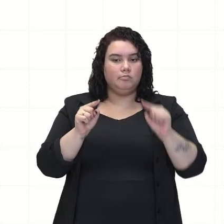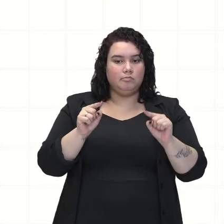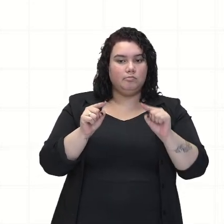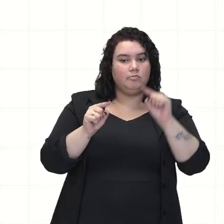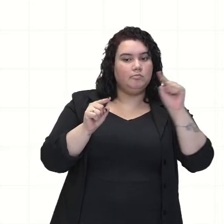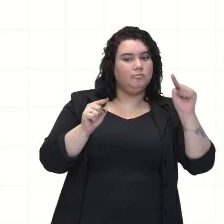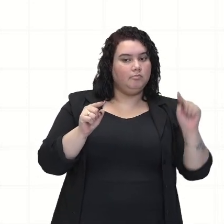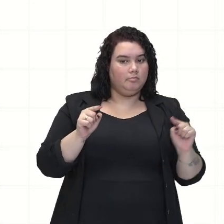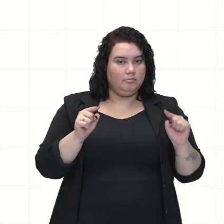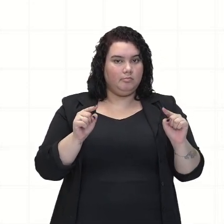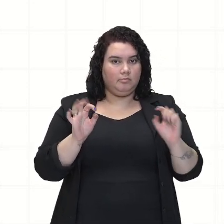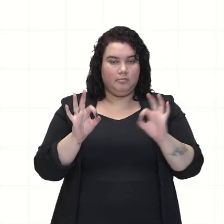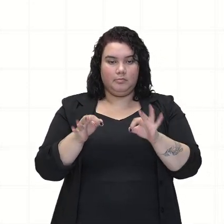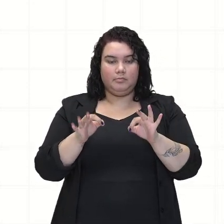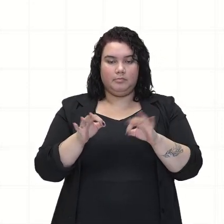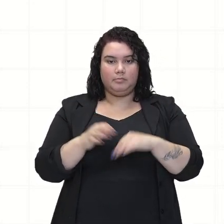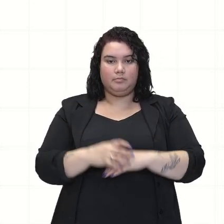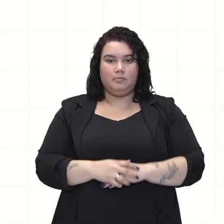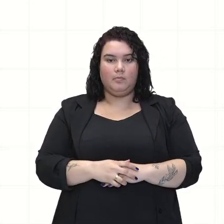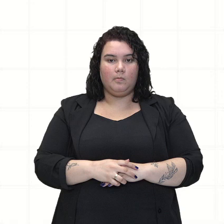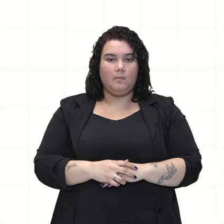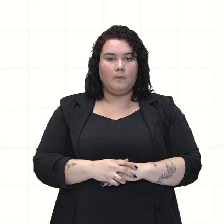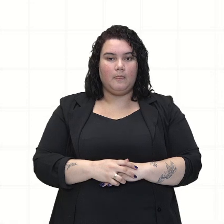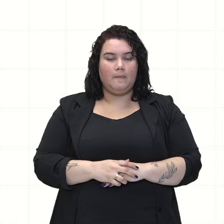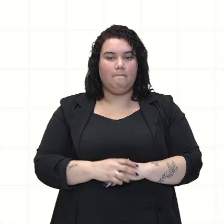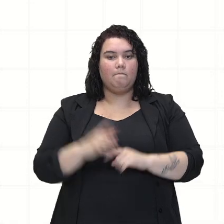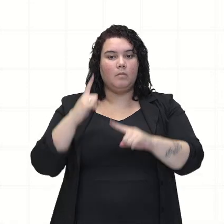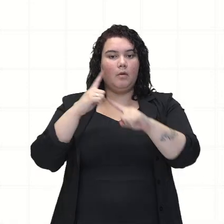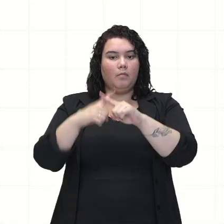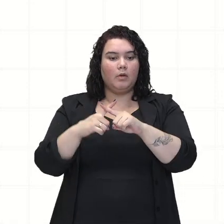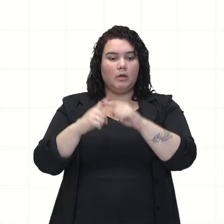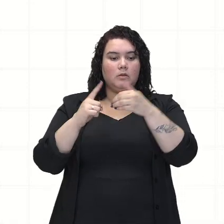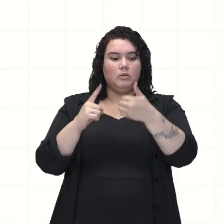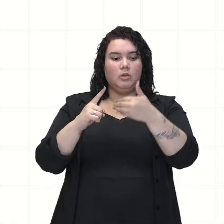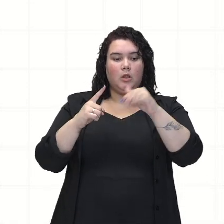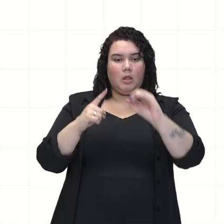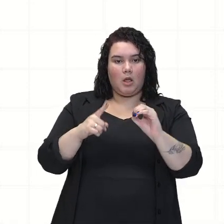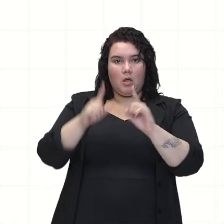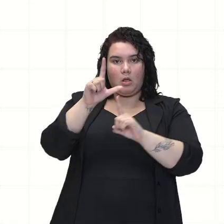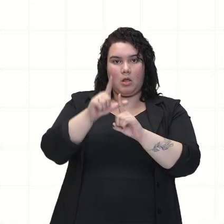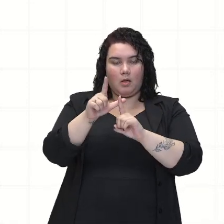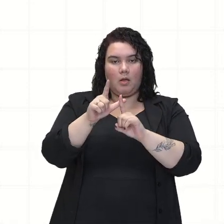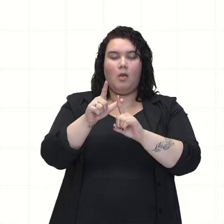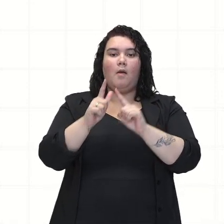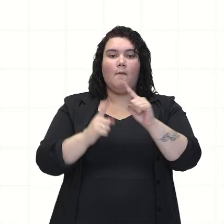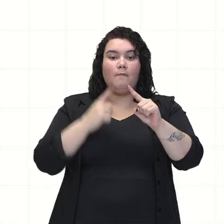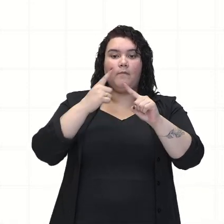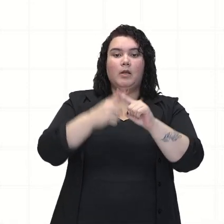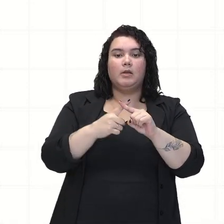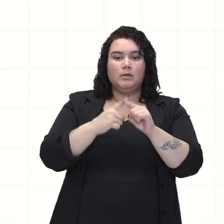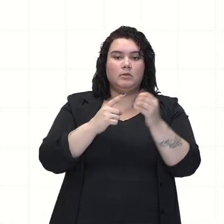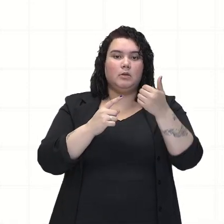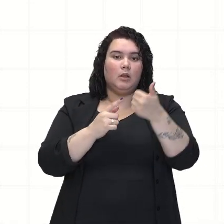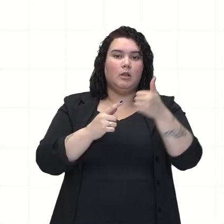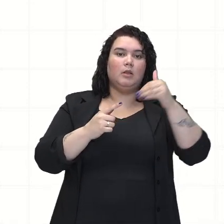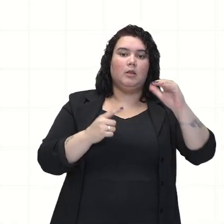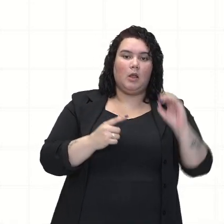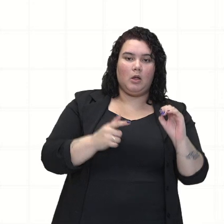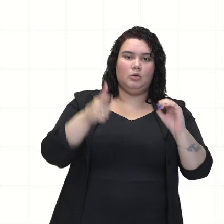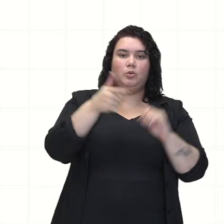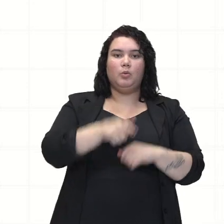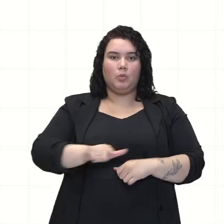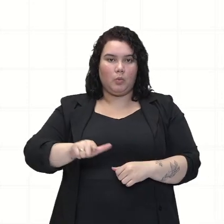direita, né? Vamos multiplicar por 10 para chegar em litro, só que eu quero decilitro. Multiplicar por 10 de